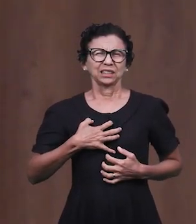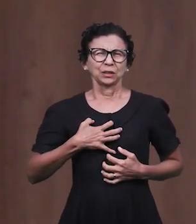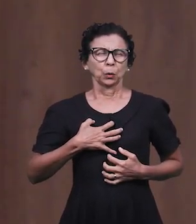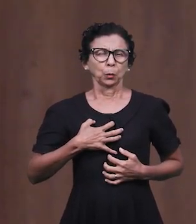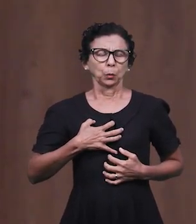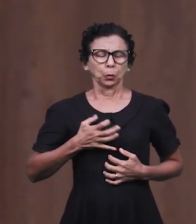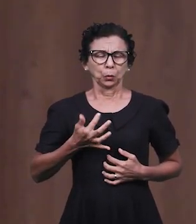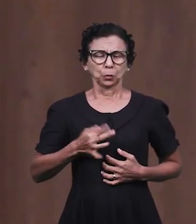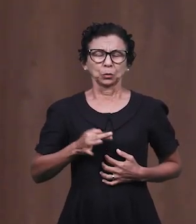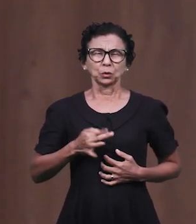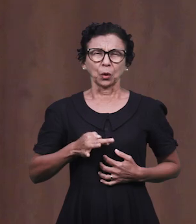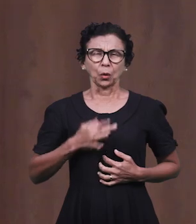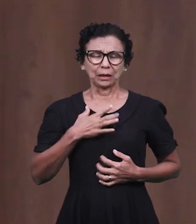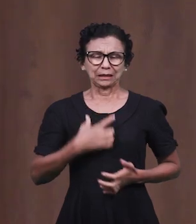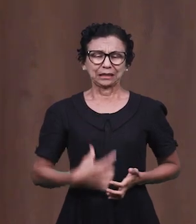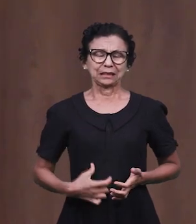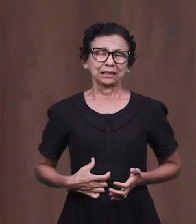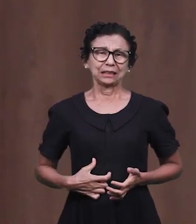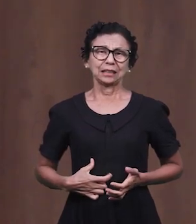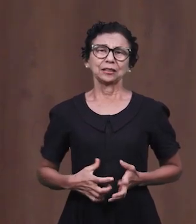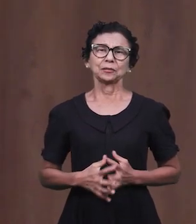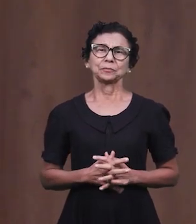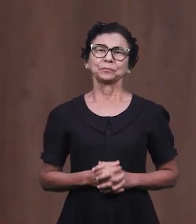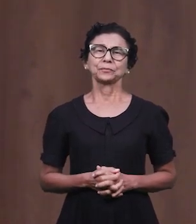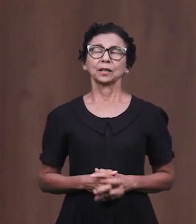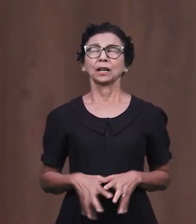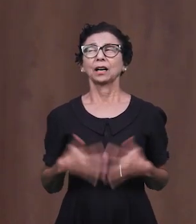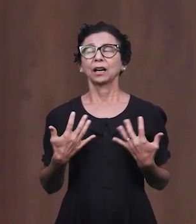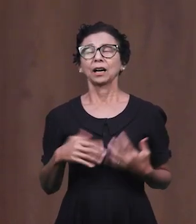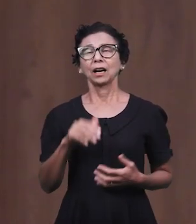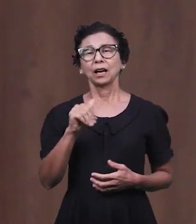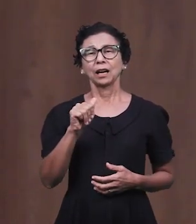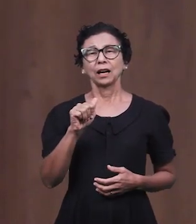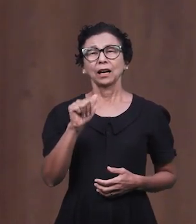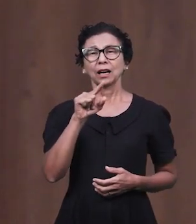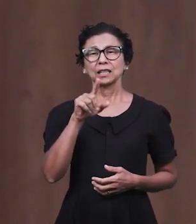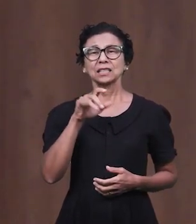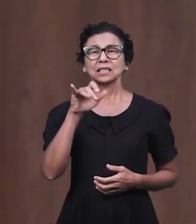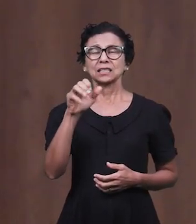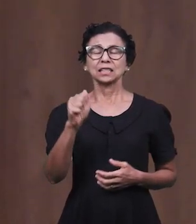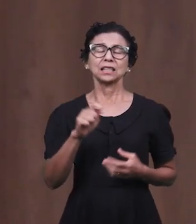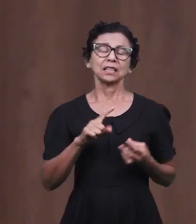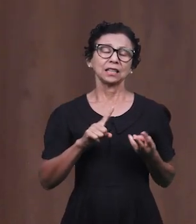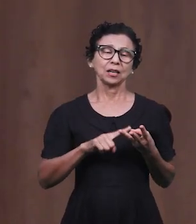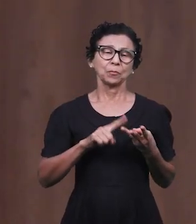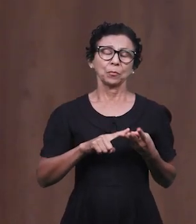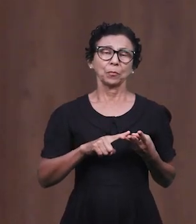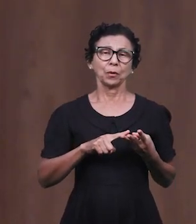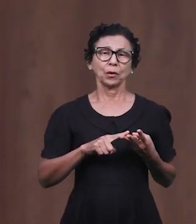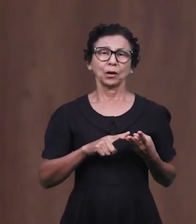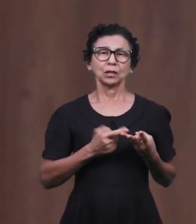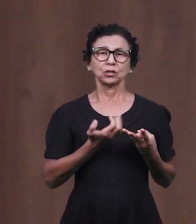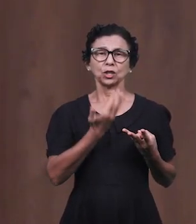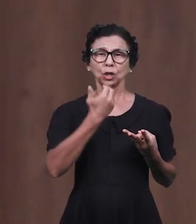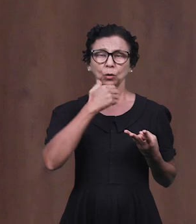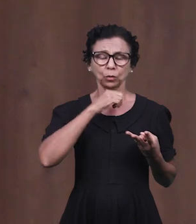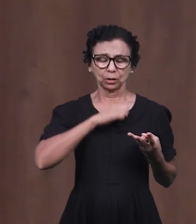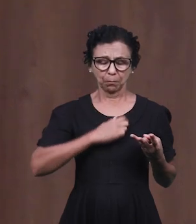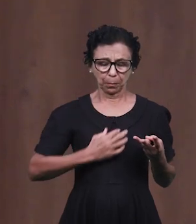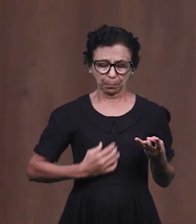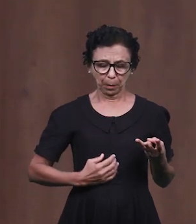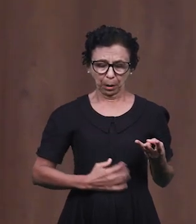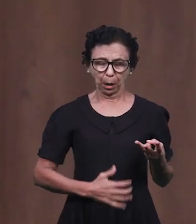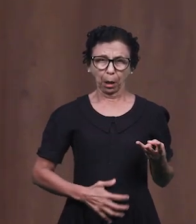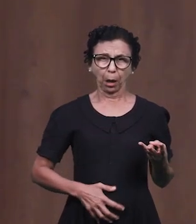o estufamento do abdômen, né? Como você já tinha falado anteriormente, azia, constipação intestinal,